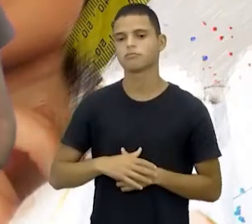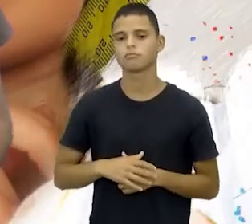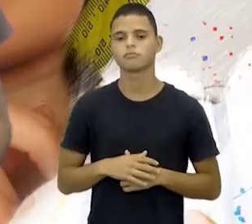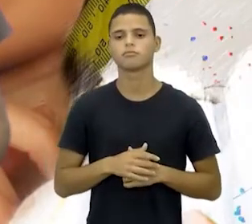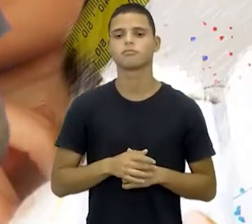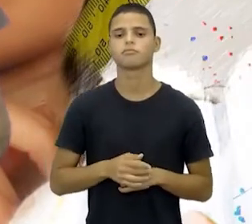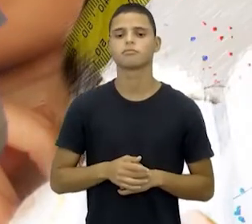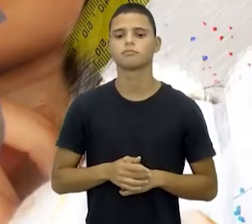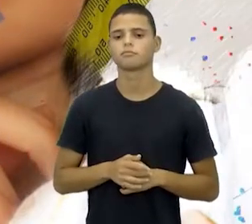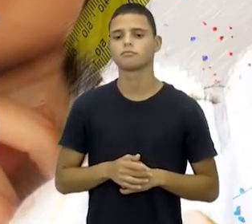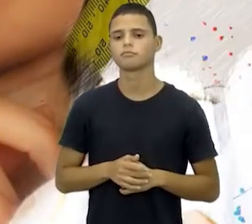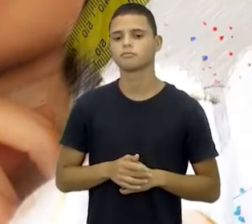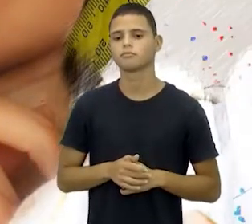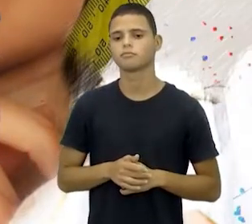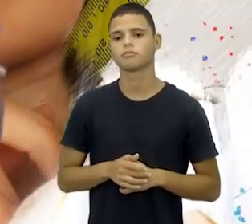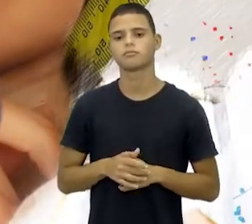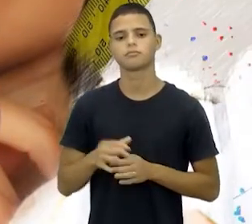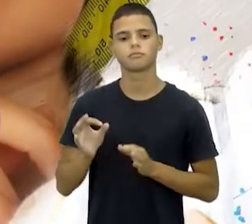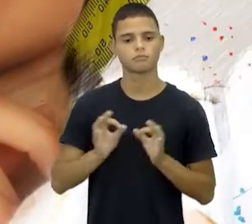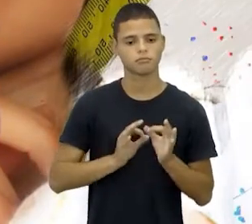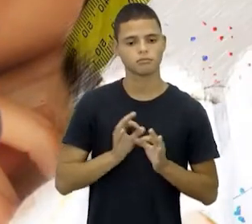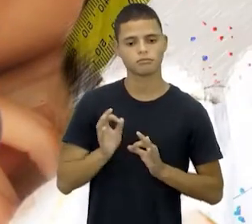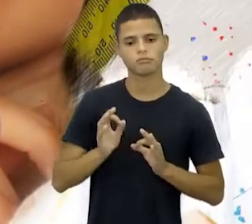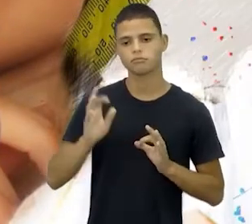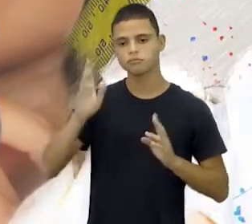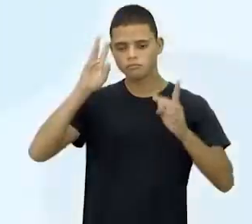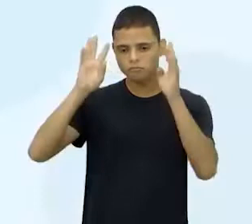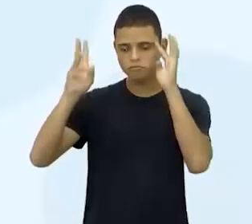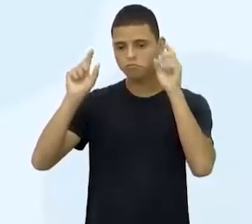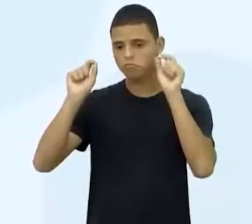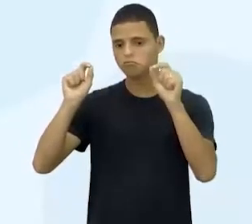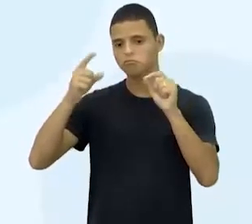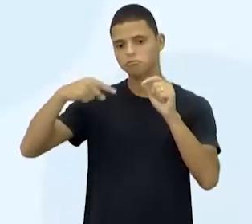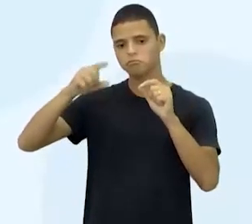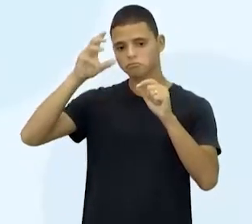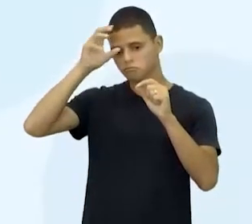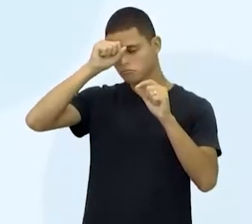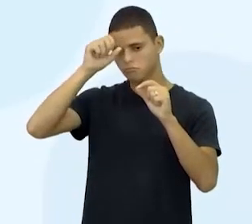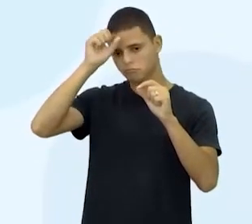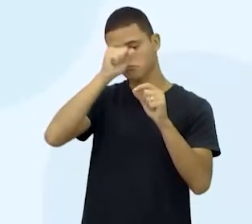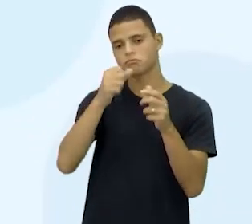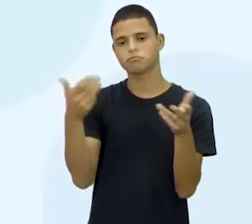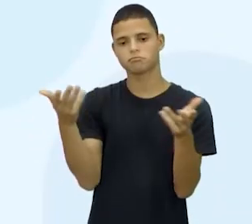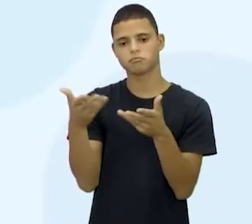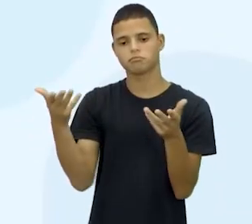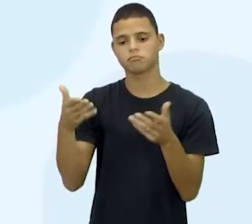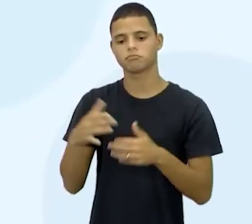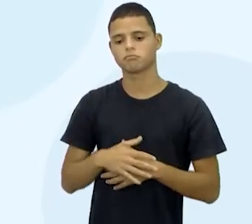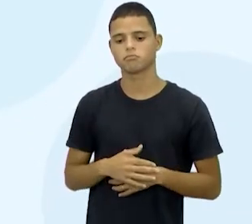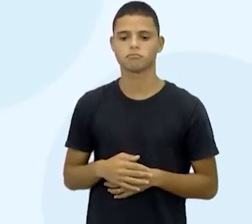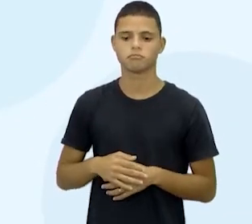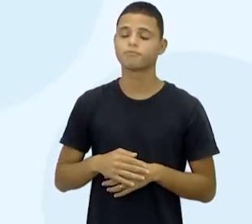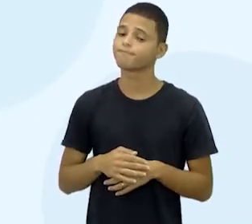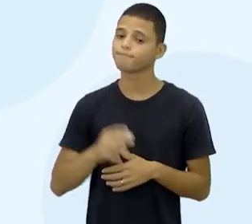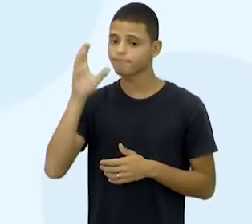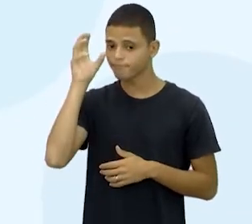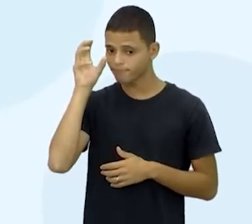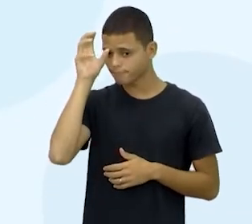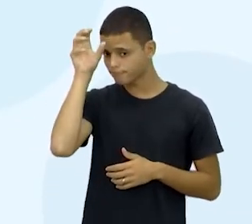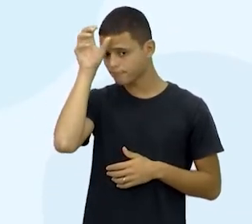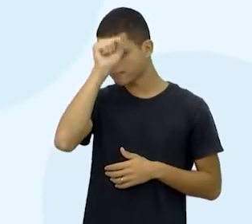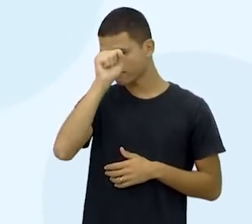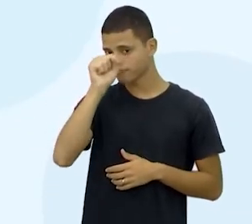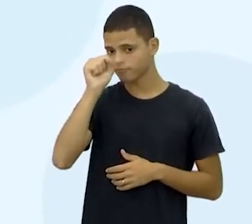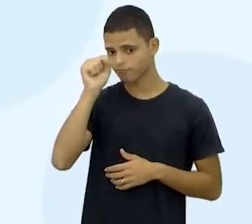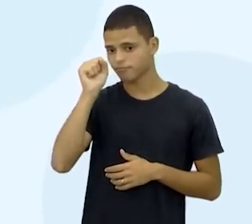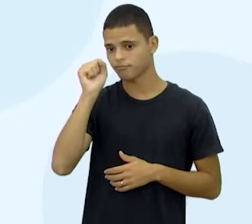tá certo? Fazendo uma recapitulação do que nós vimos hoje, ó, que aprendemos? Aprendemos o nosso